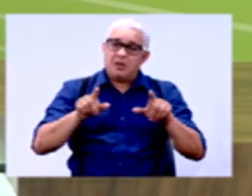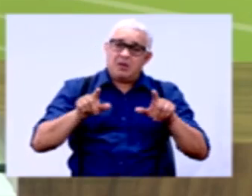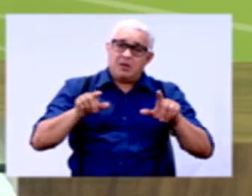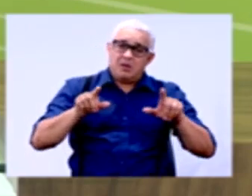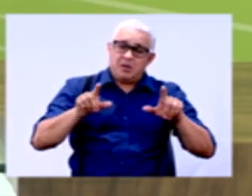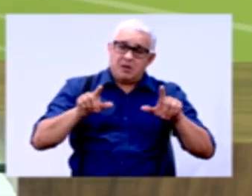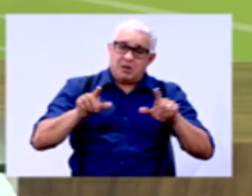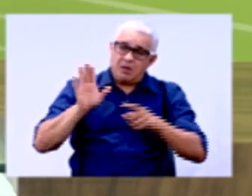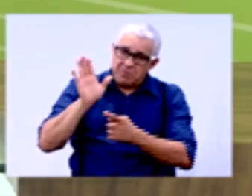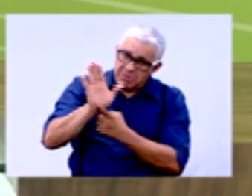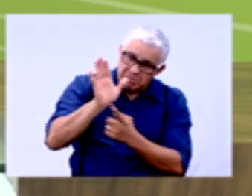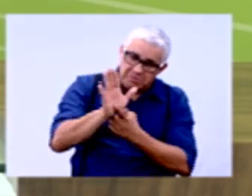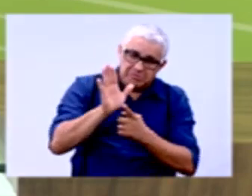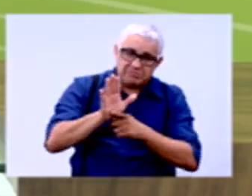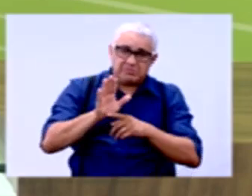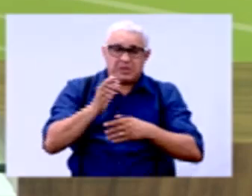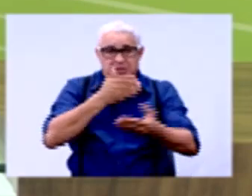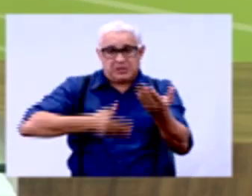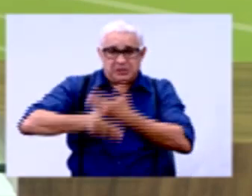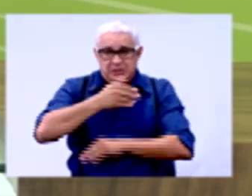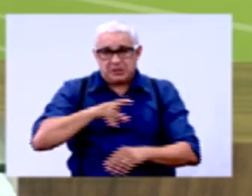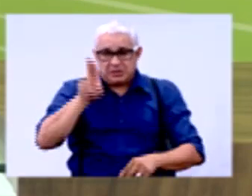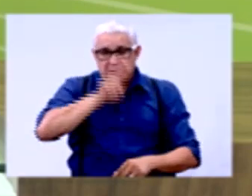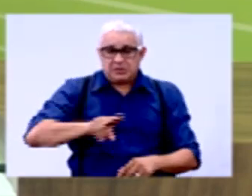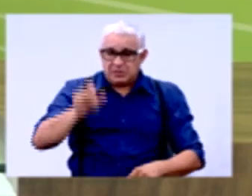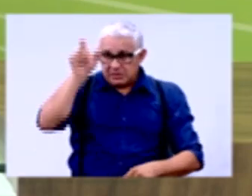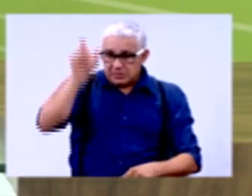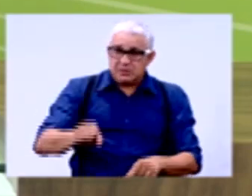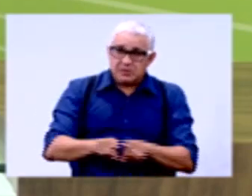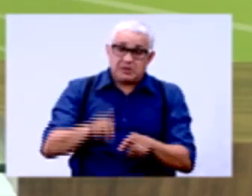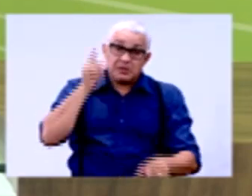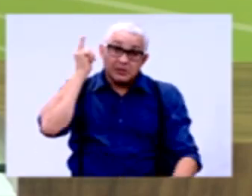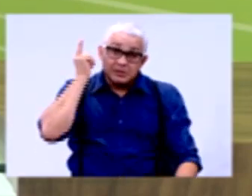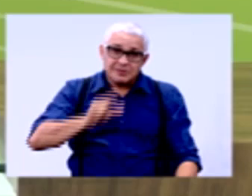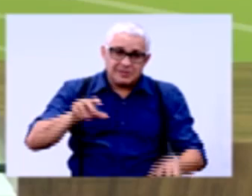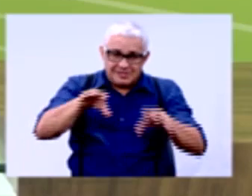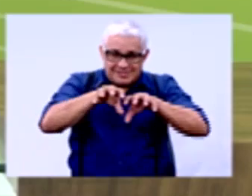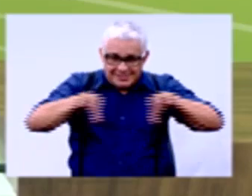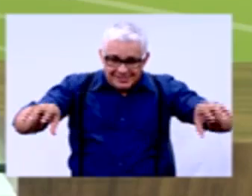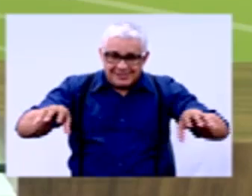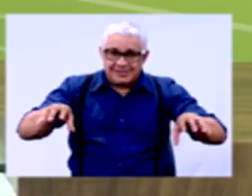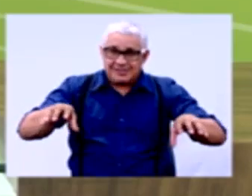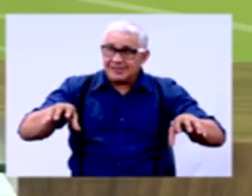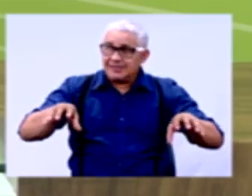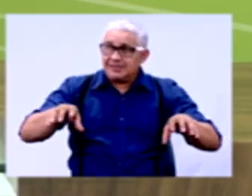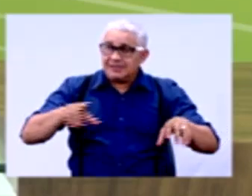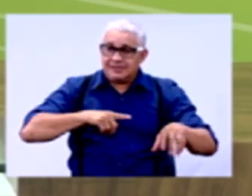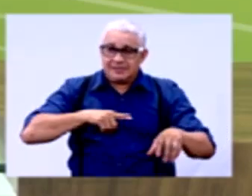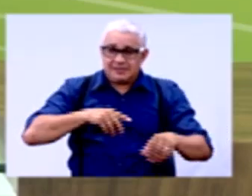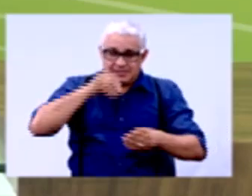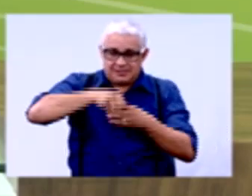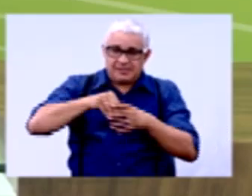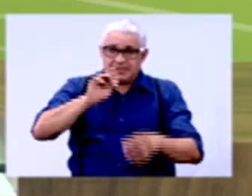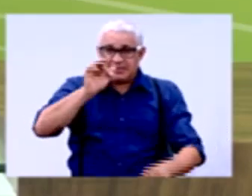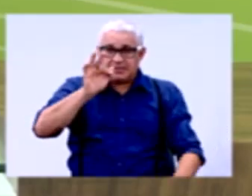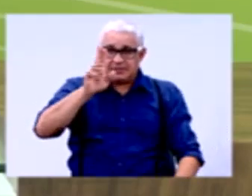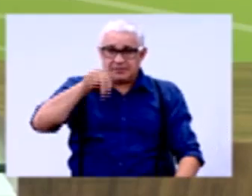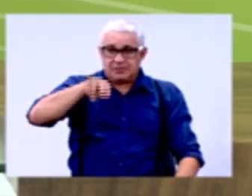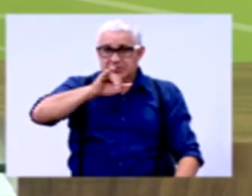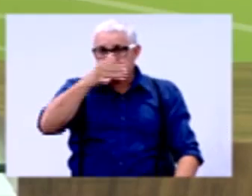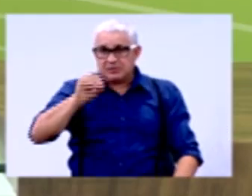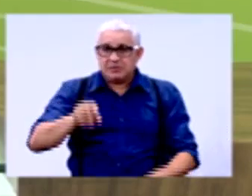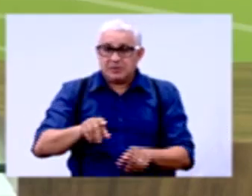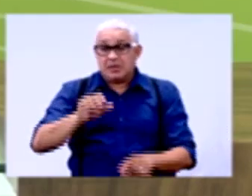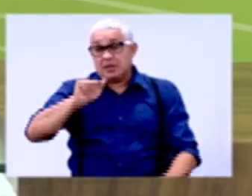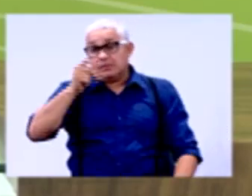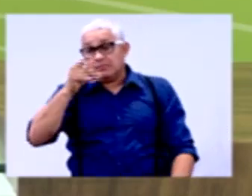interação com o usuário. No momento em que a gente consegue separar e ter essas funcionalidades, a